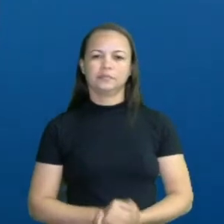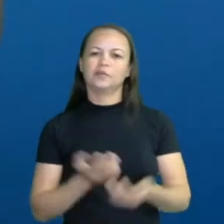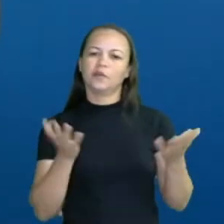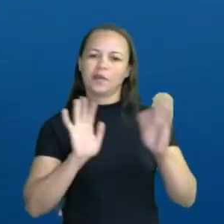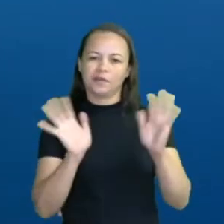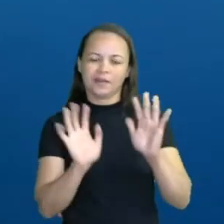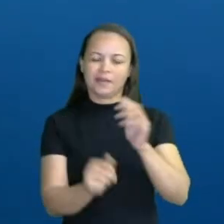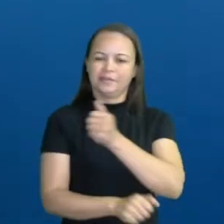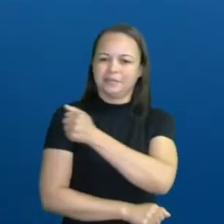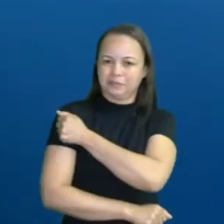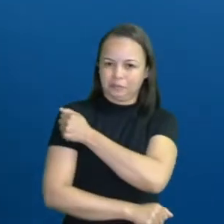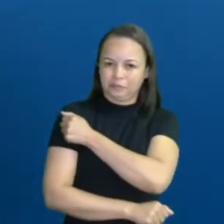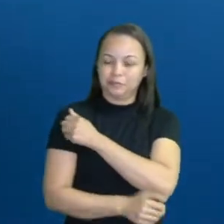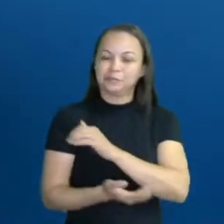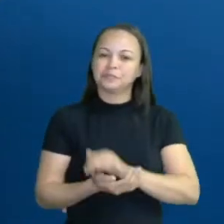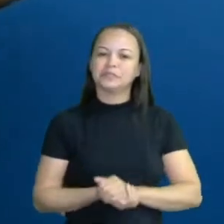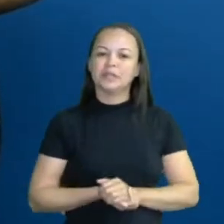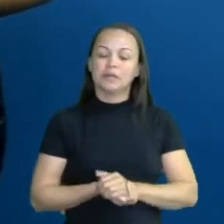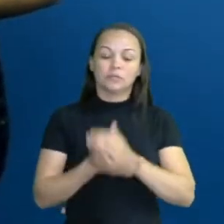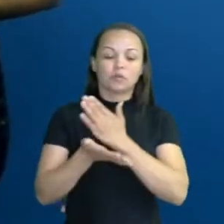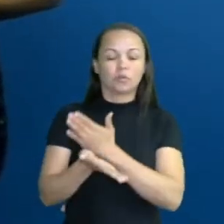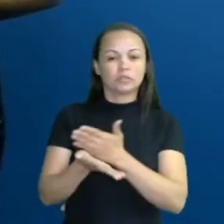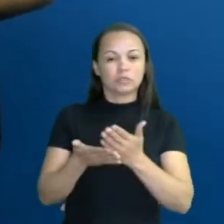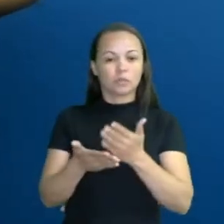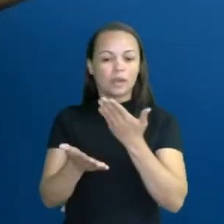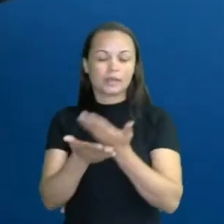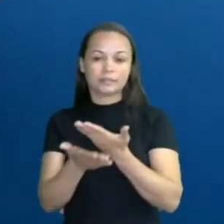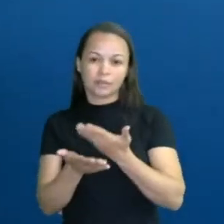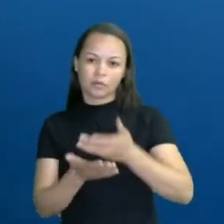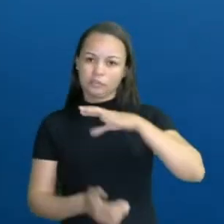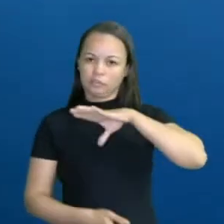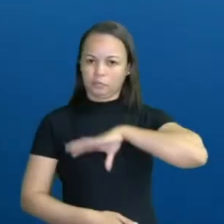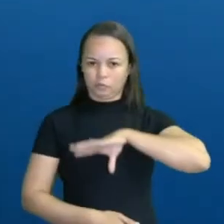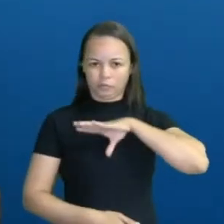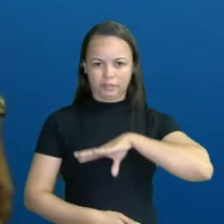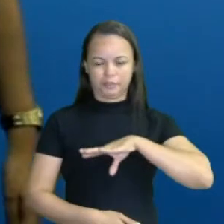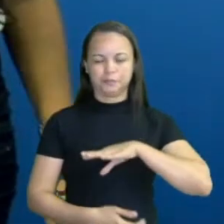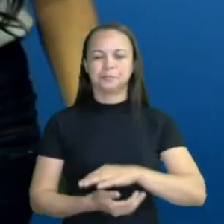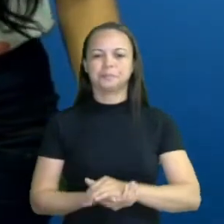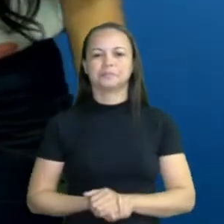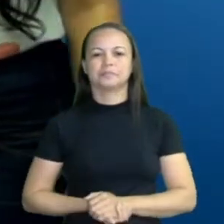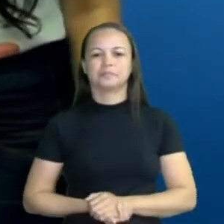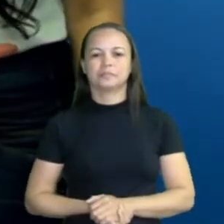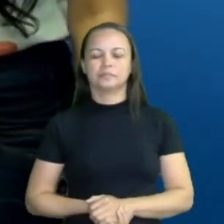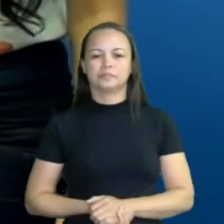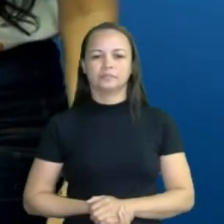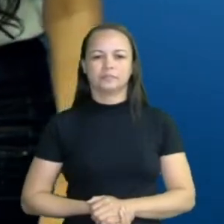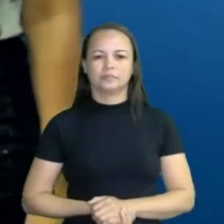Olá, meus amores. Vamos continuar as aulas de língua portuguesa.